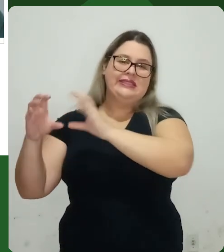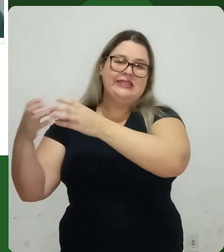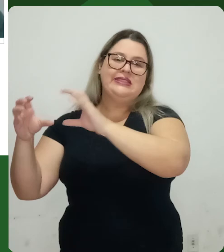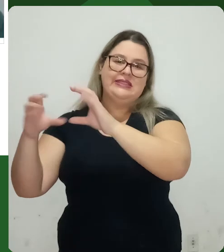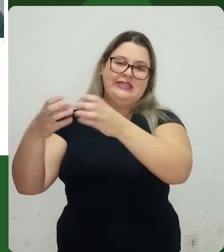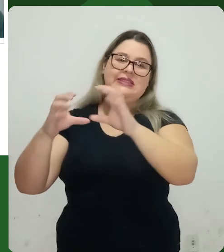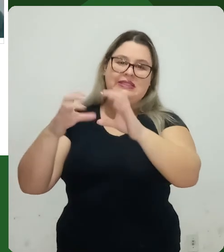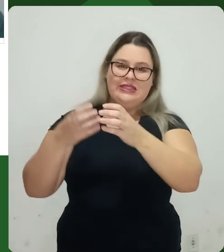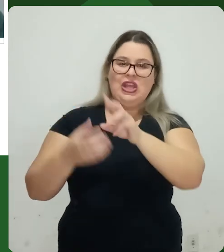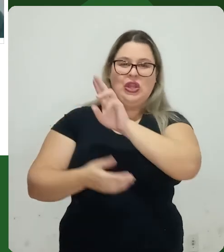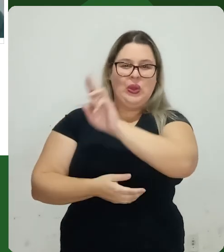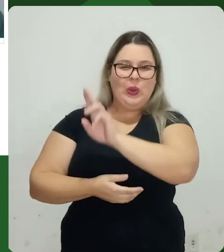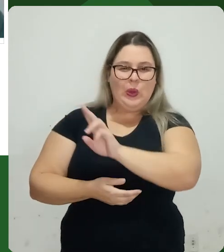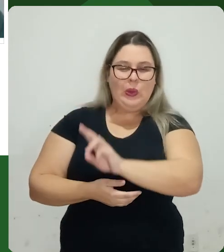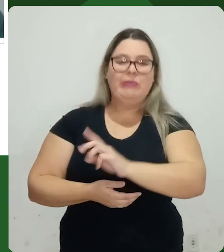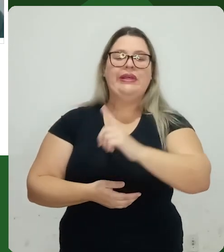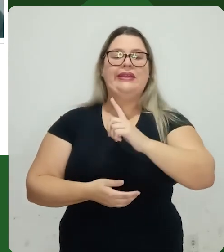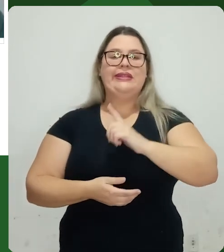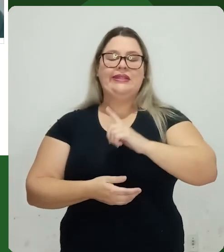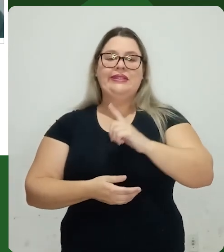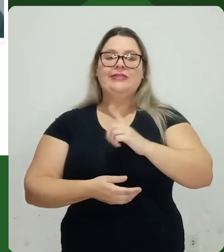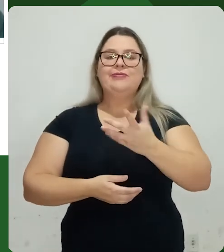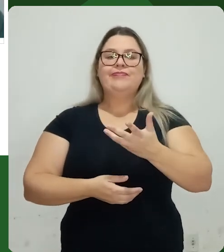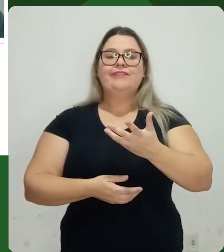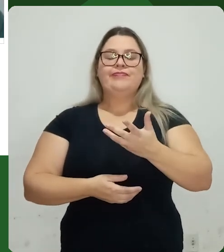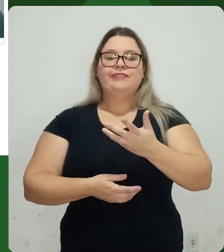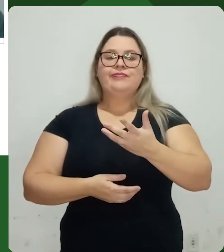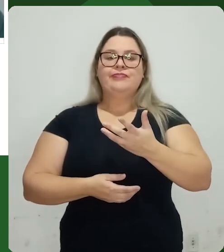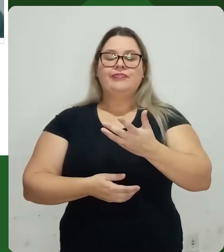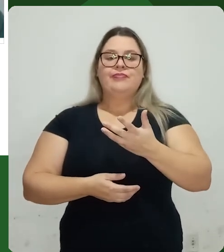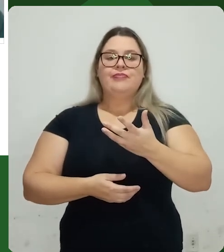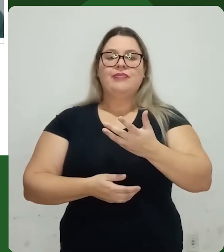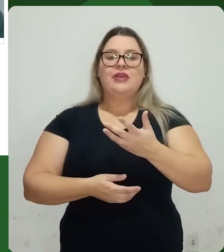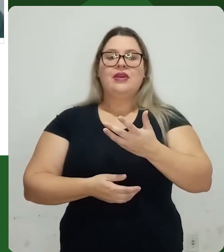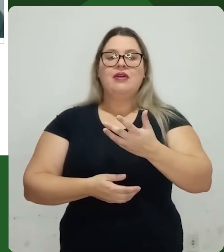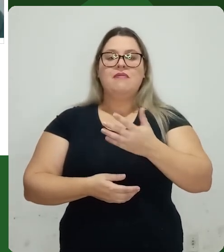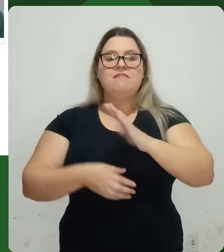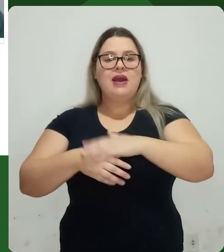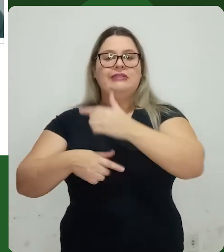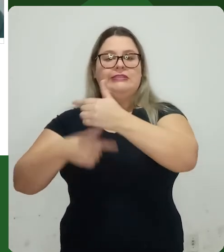Timbira, Imorego, Itacás, que é considerada uma das mais